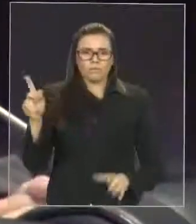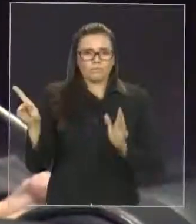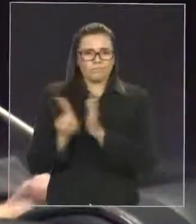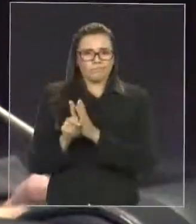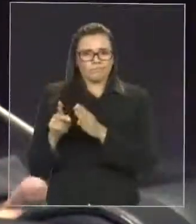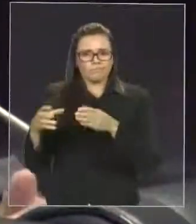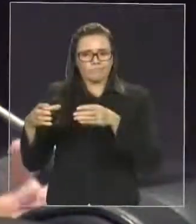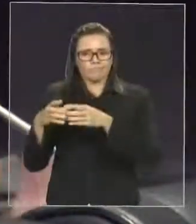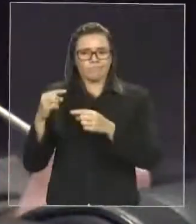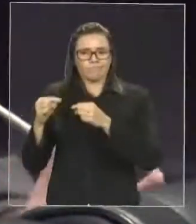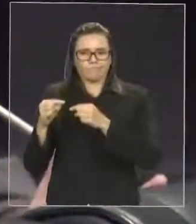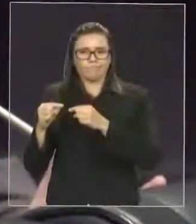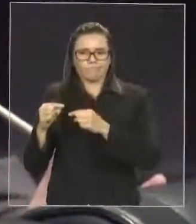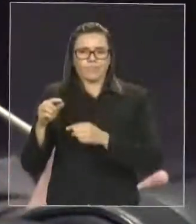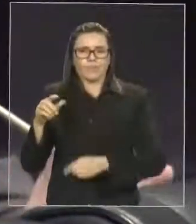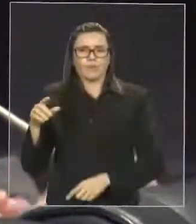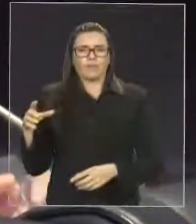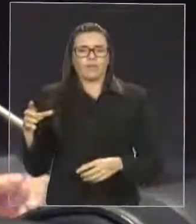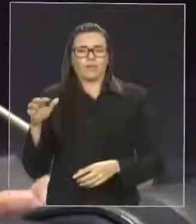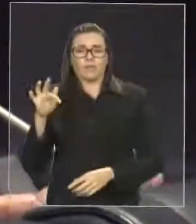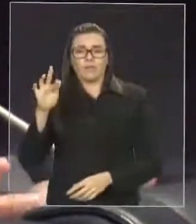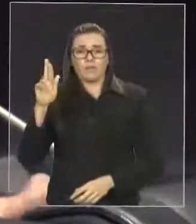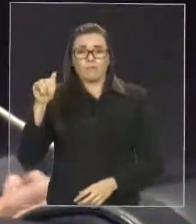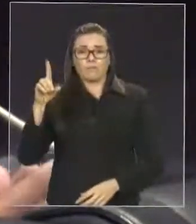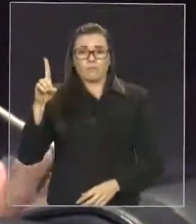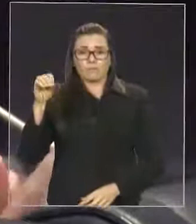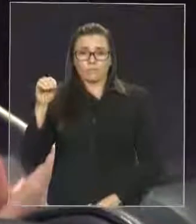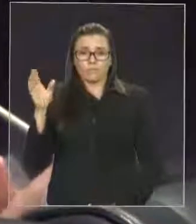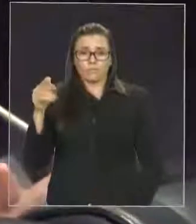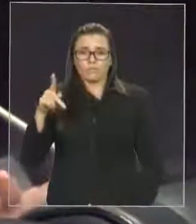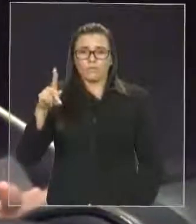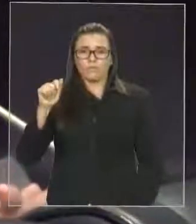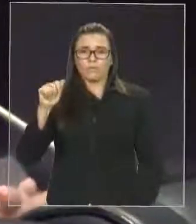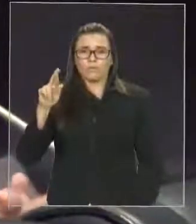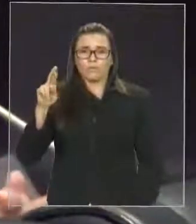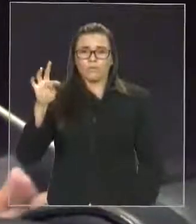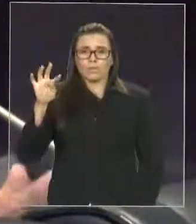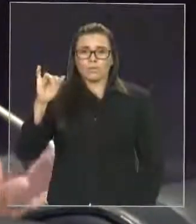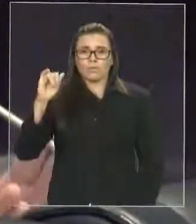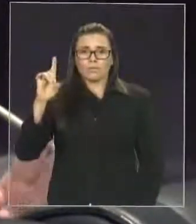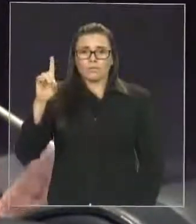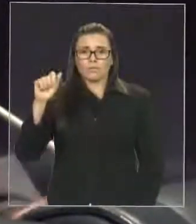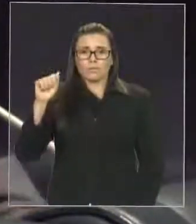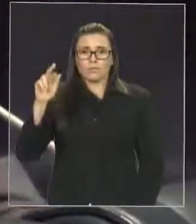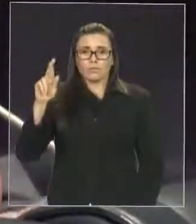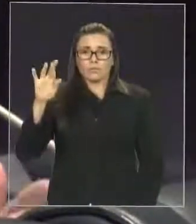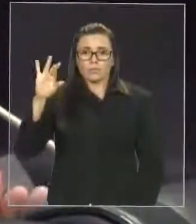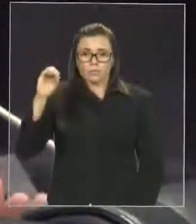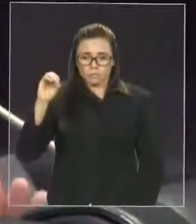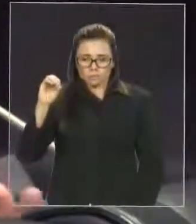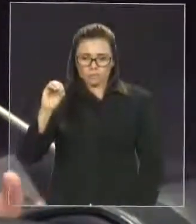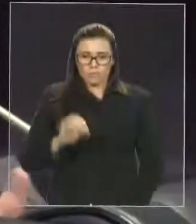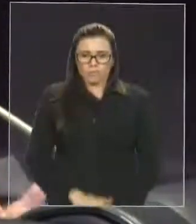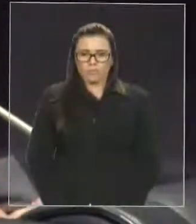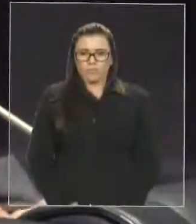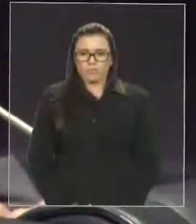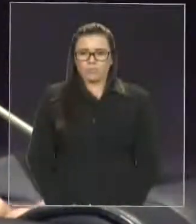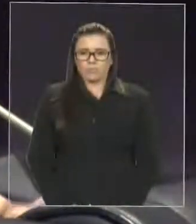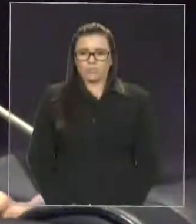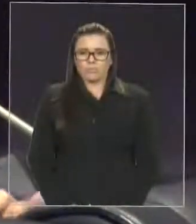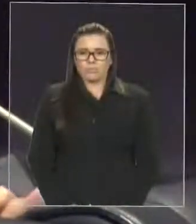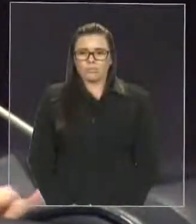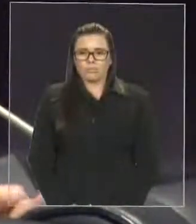PSTU estiveram presentes, não formularam especificamente uma proposta, mas colocaram algo interessante que diz respeito ao fundo